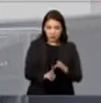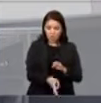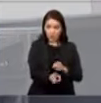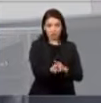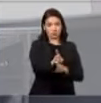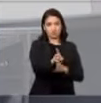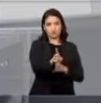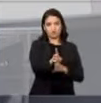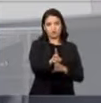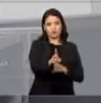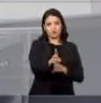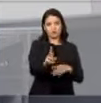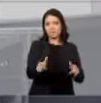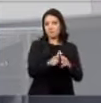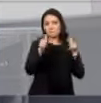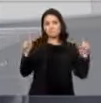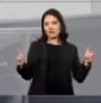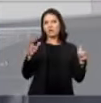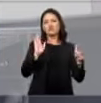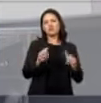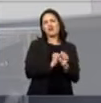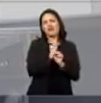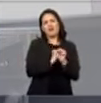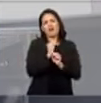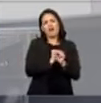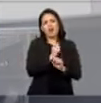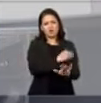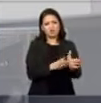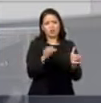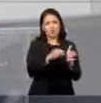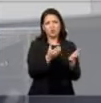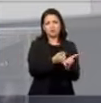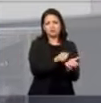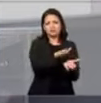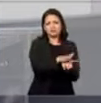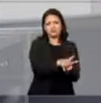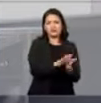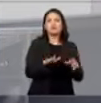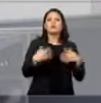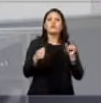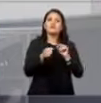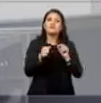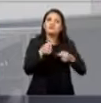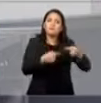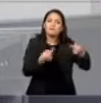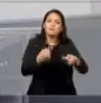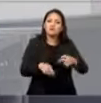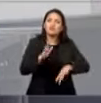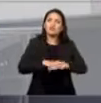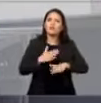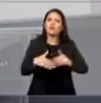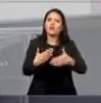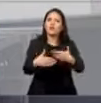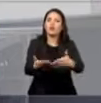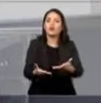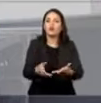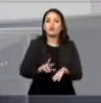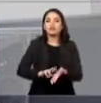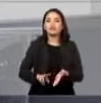carreira, e eles tocam políticas de Estado, políticas de longo prazo. Nós não somente lá tocamos